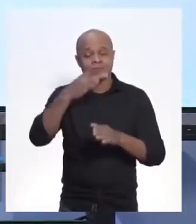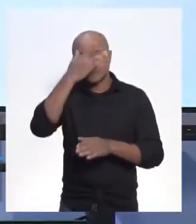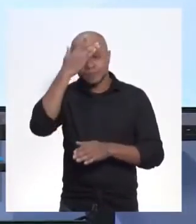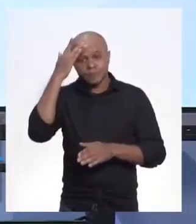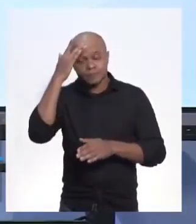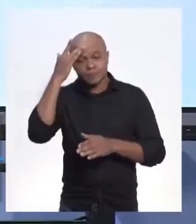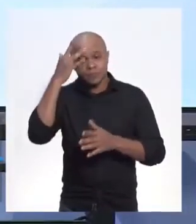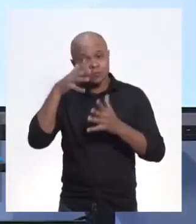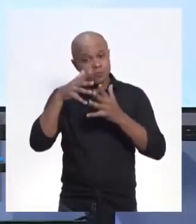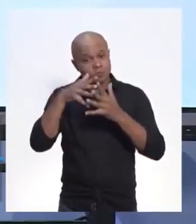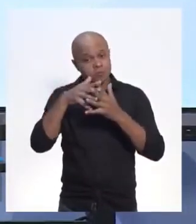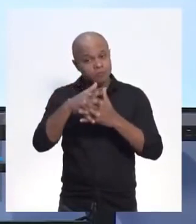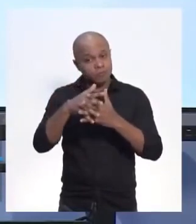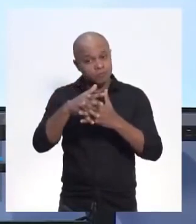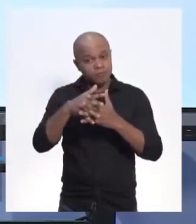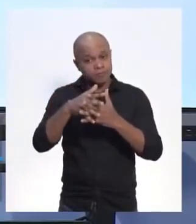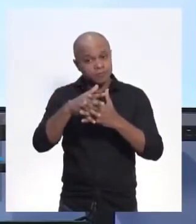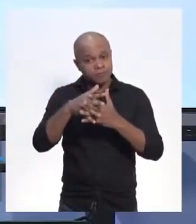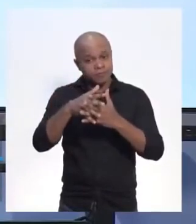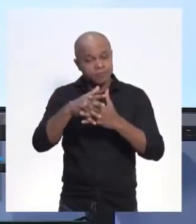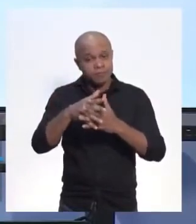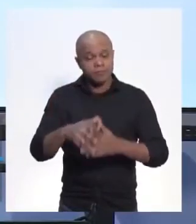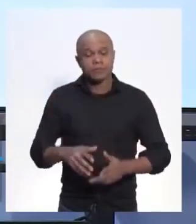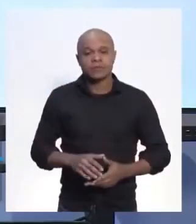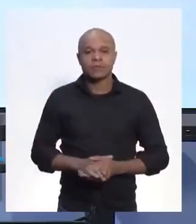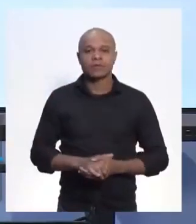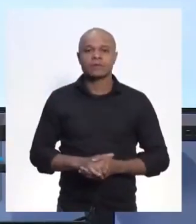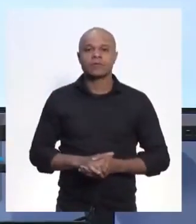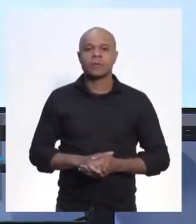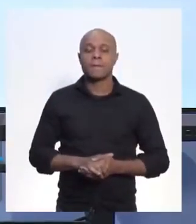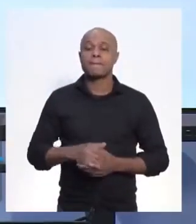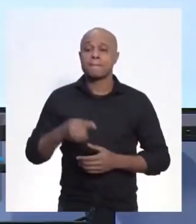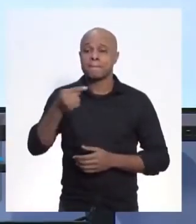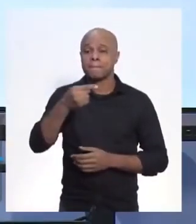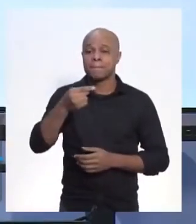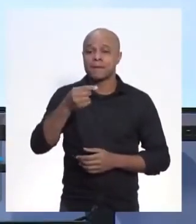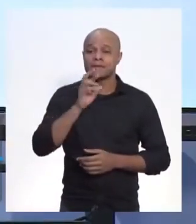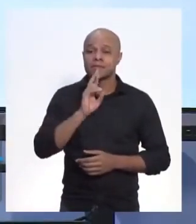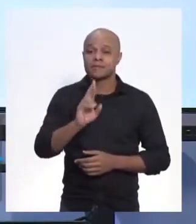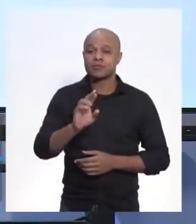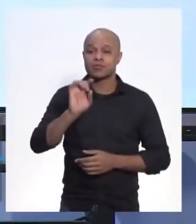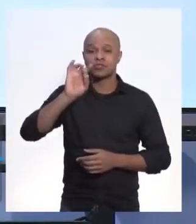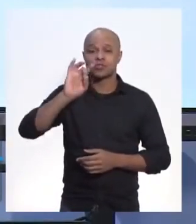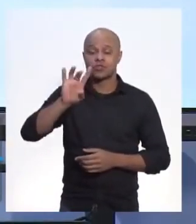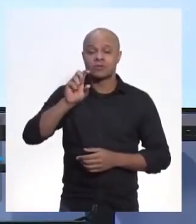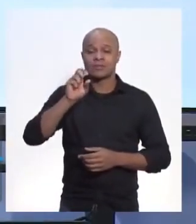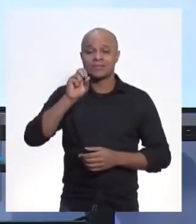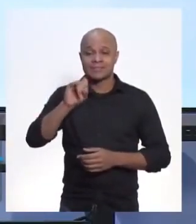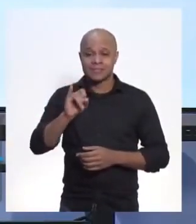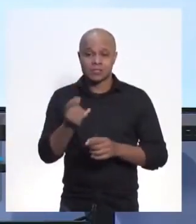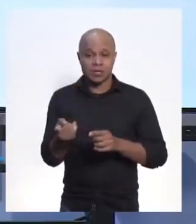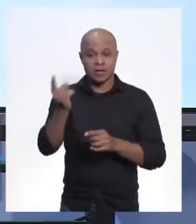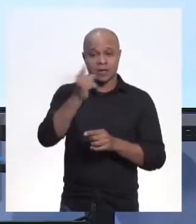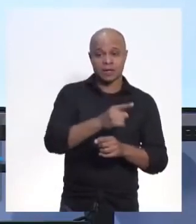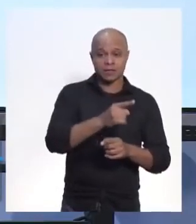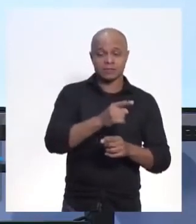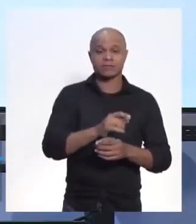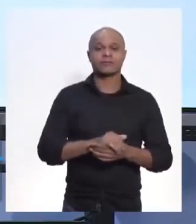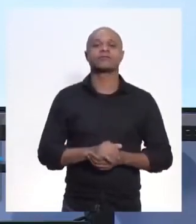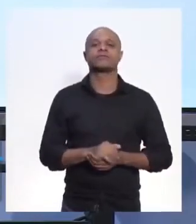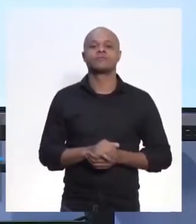do expoente com menos na resposta. O menos só vem para a resposta se ele já estiver lá na base, tá? Se ele está no expoente, ele significa o